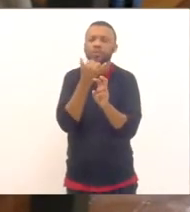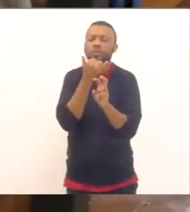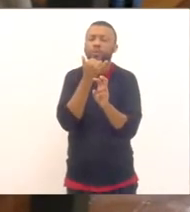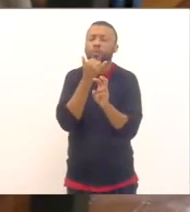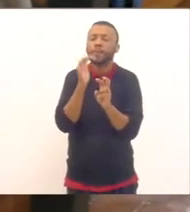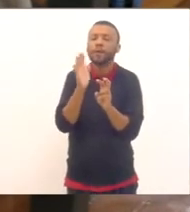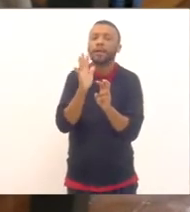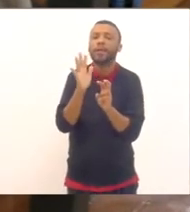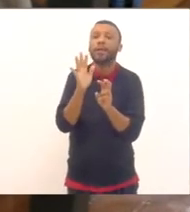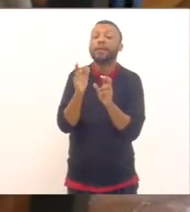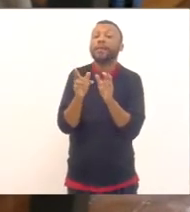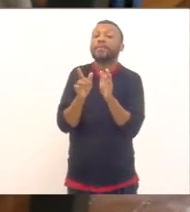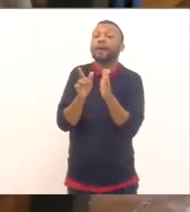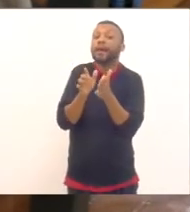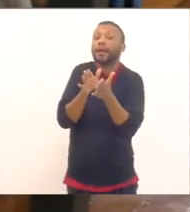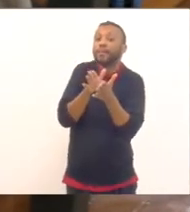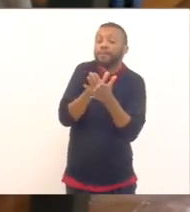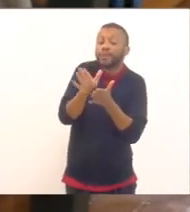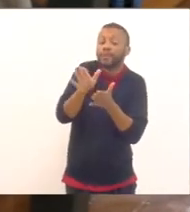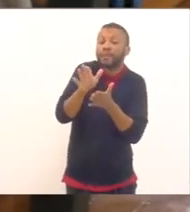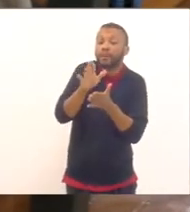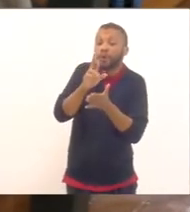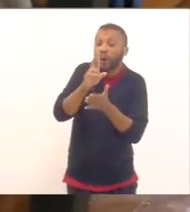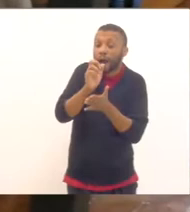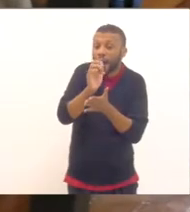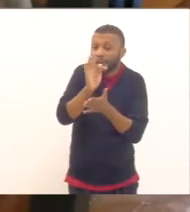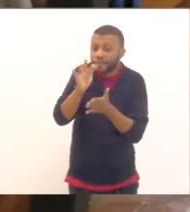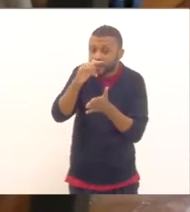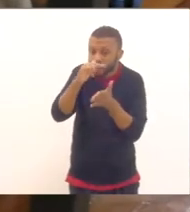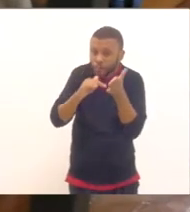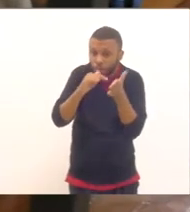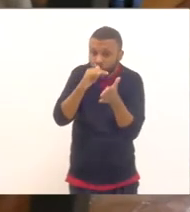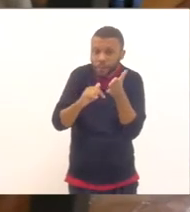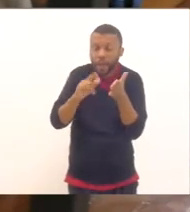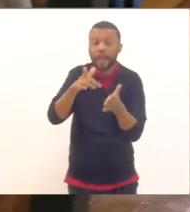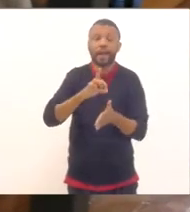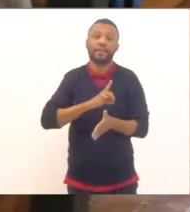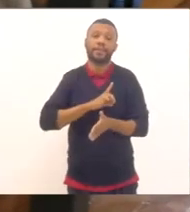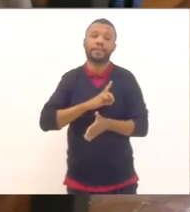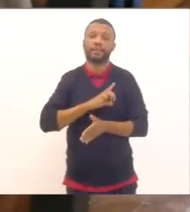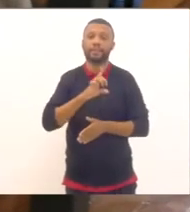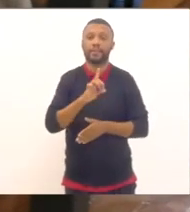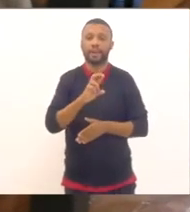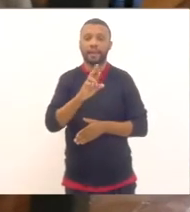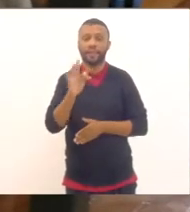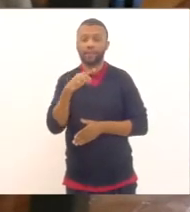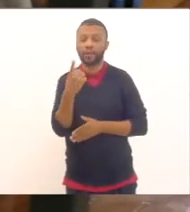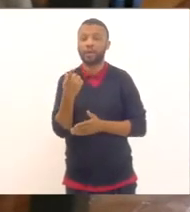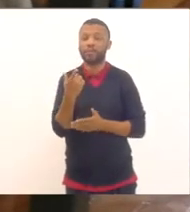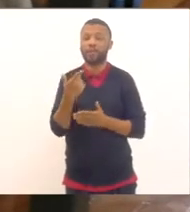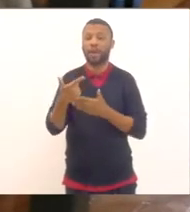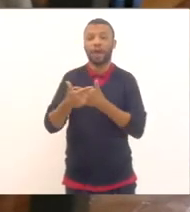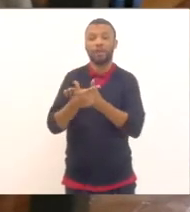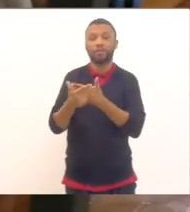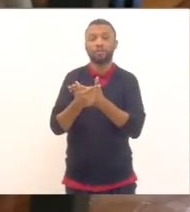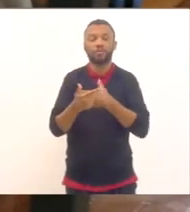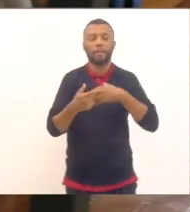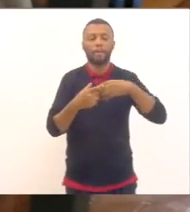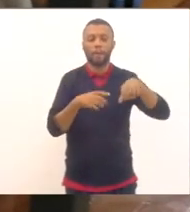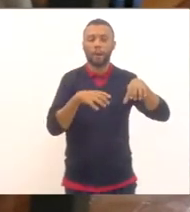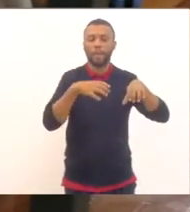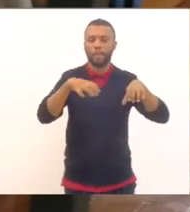vai emitir o raf é drfr a a gente fez a gente separou as atribuições a drf